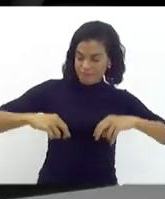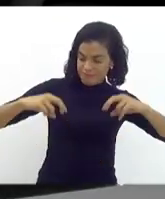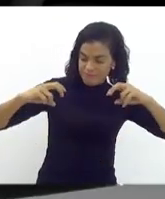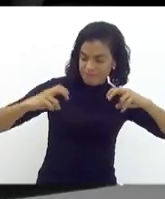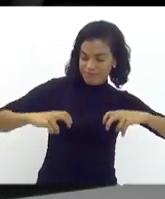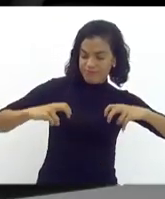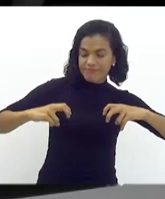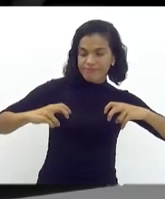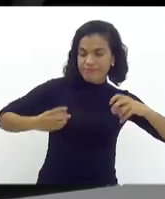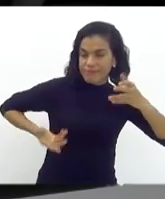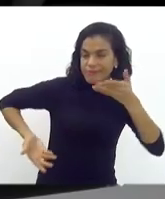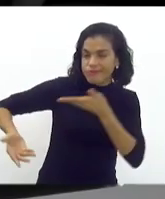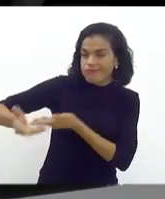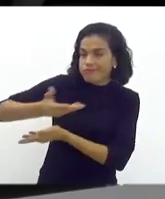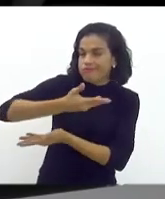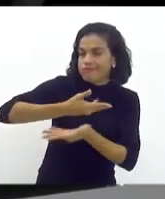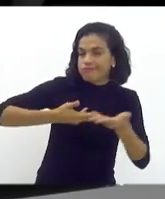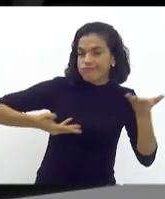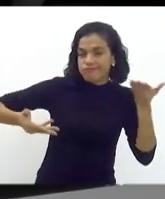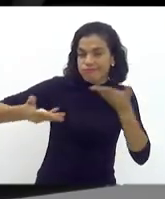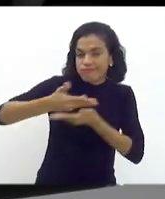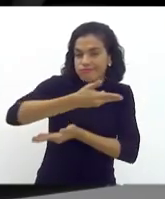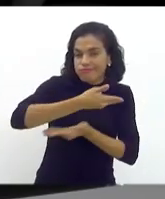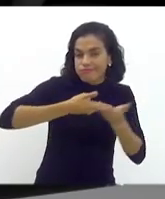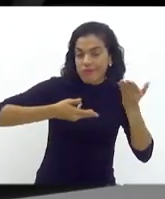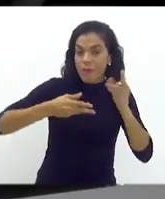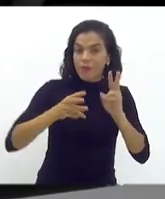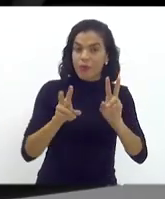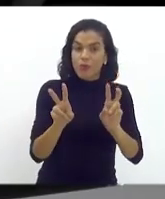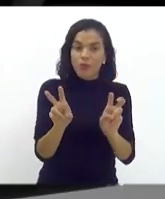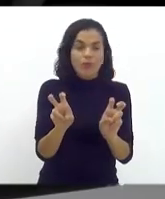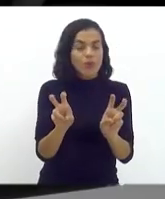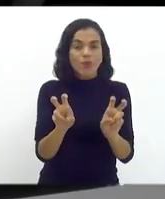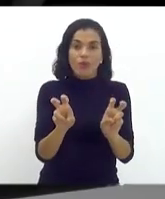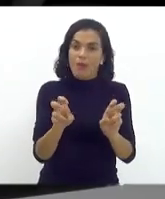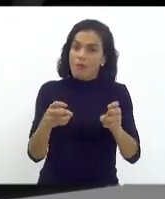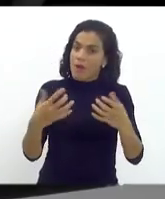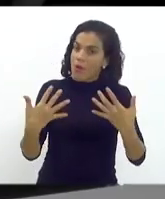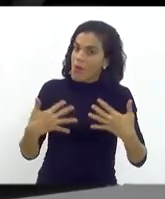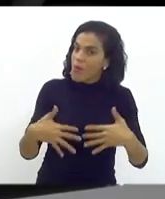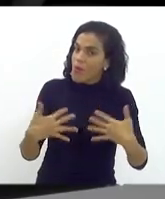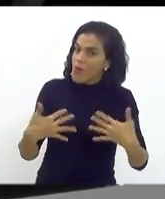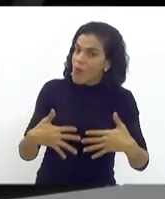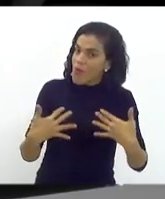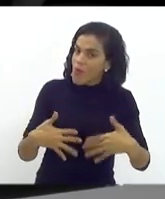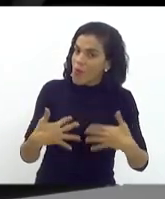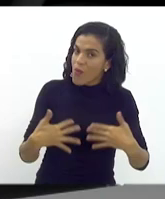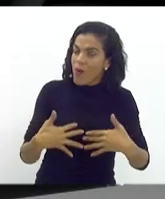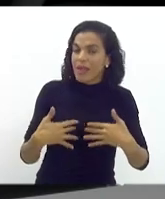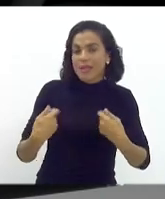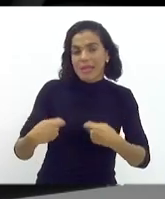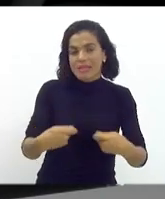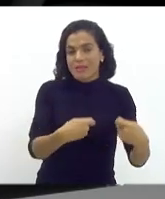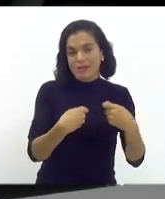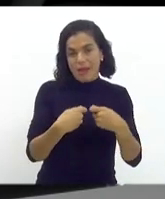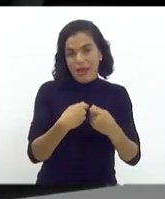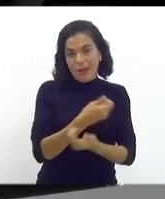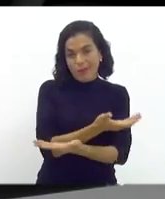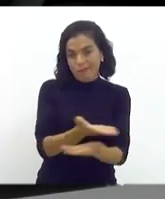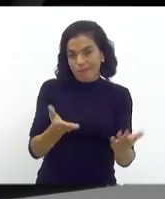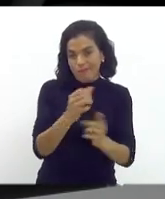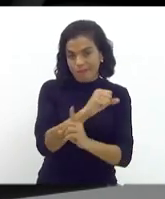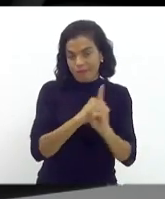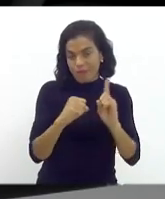juntos e discutir um tema que é tão caro a sociedade e